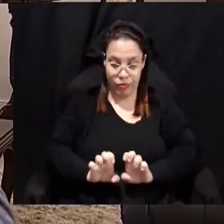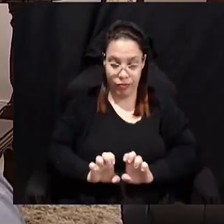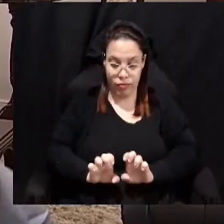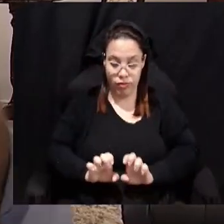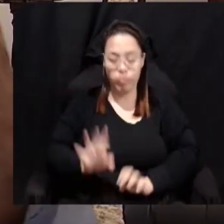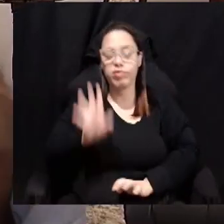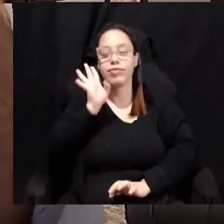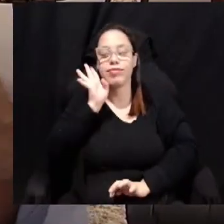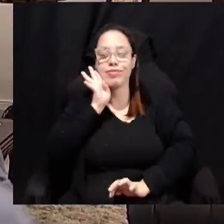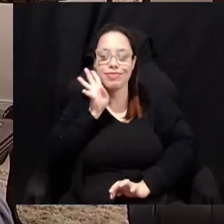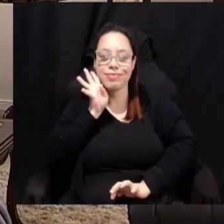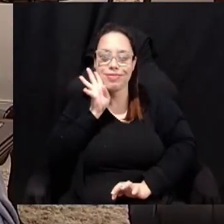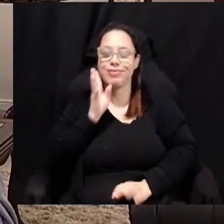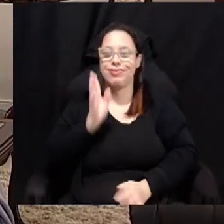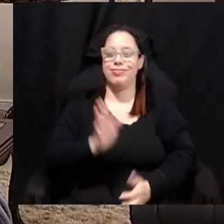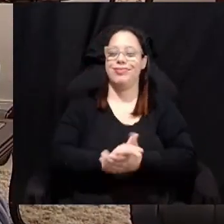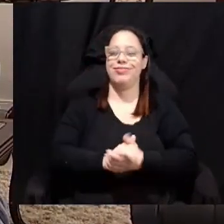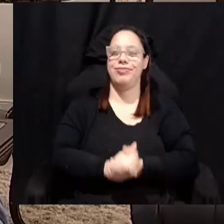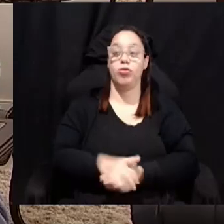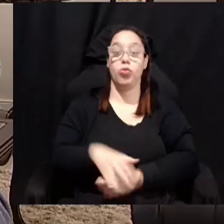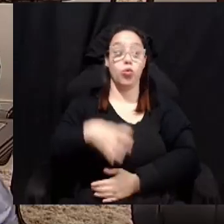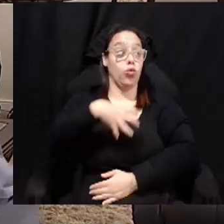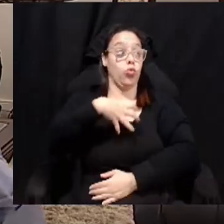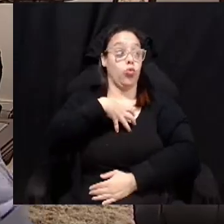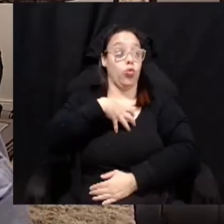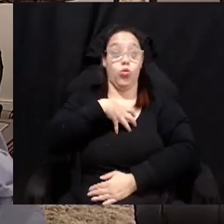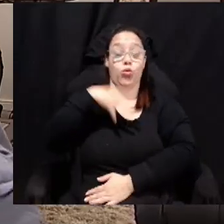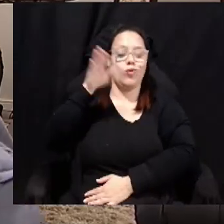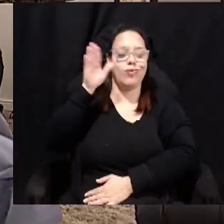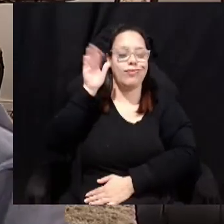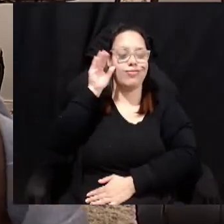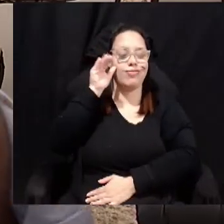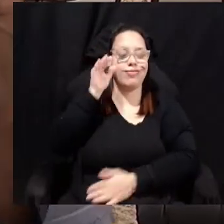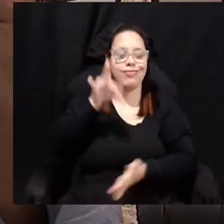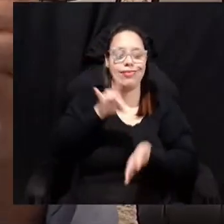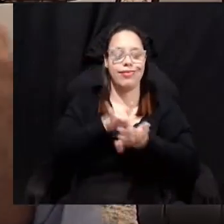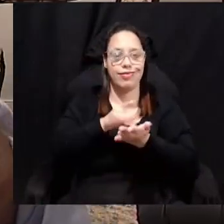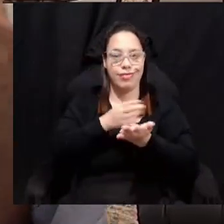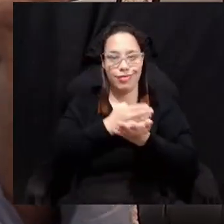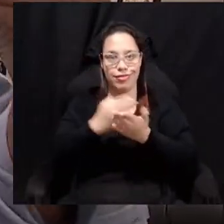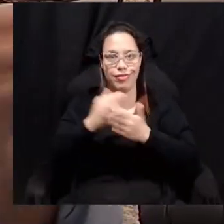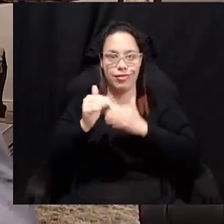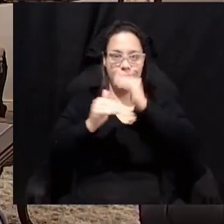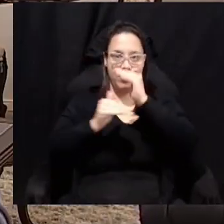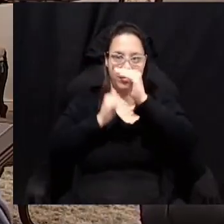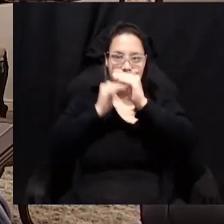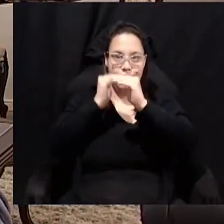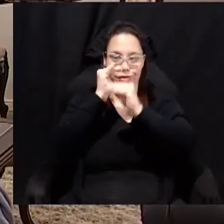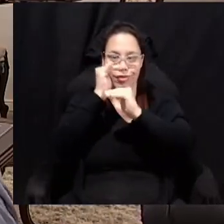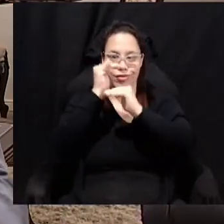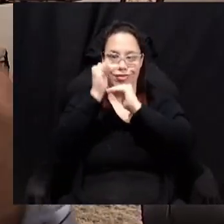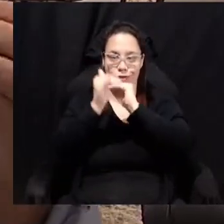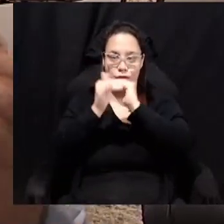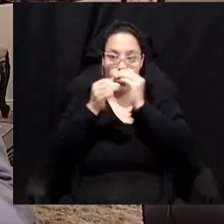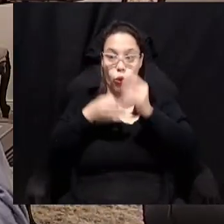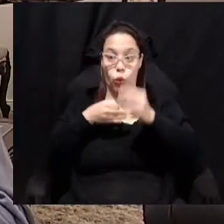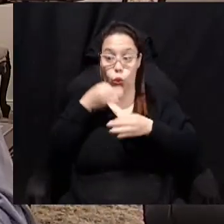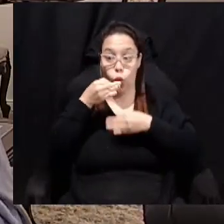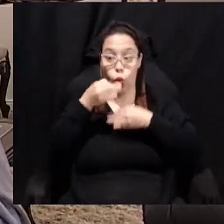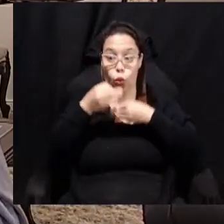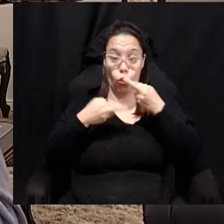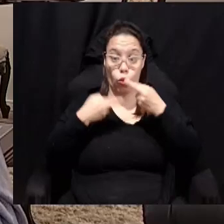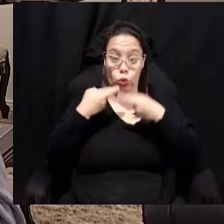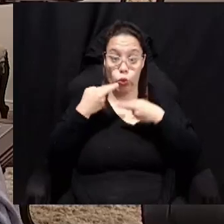porque eles aguça neles essa curiosidade e certamente vai começando a desenvolver esse senso crítico, né? E esse